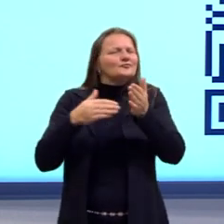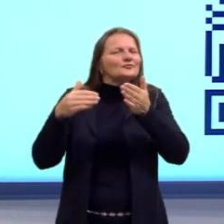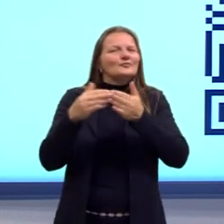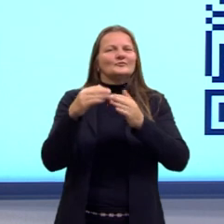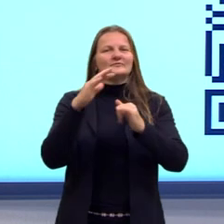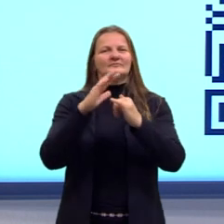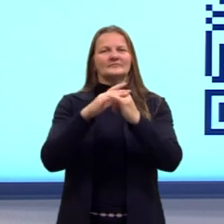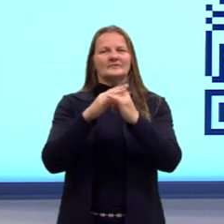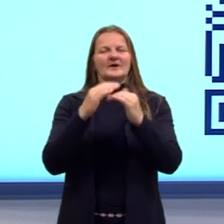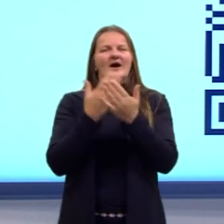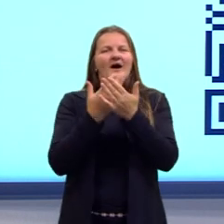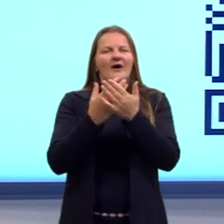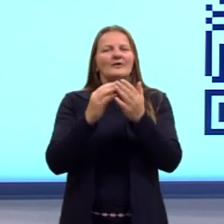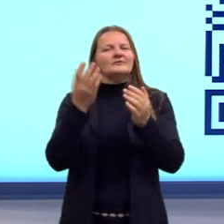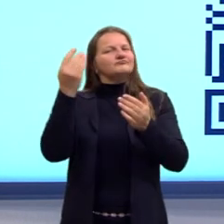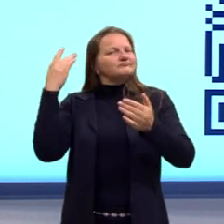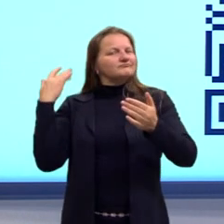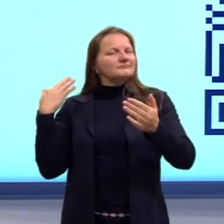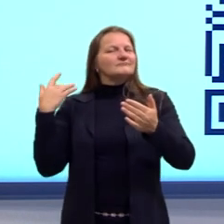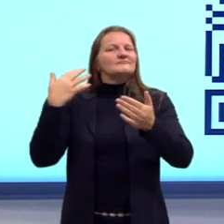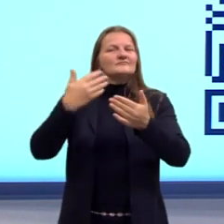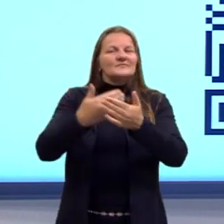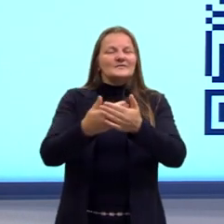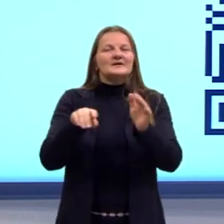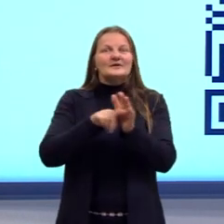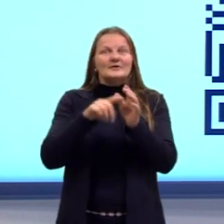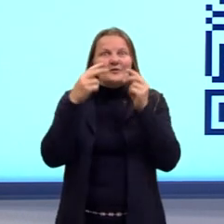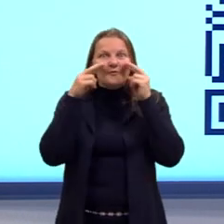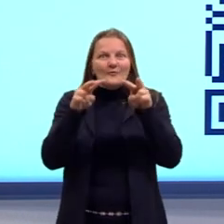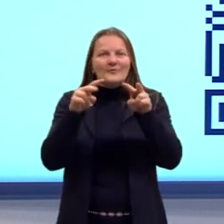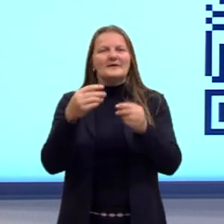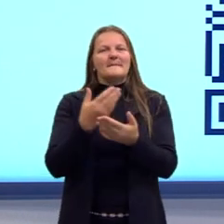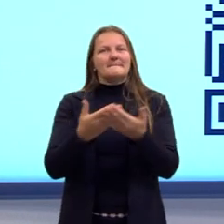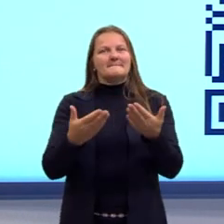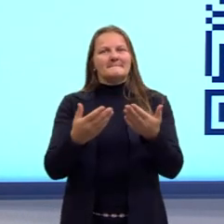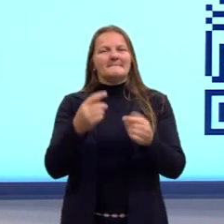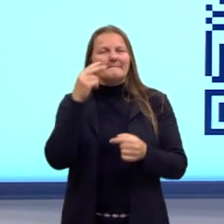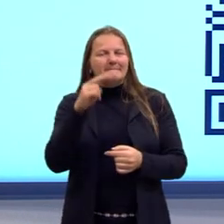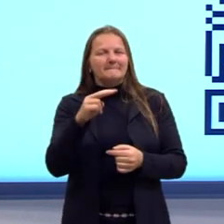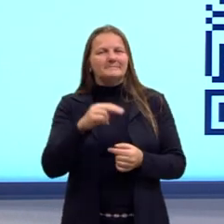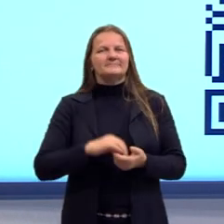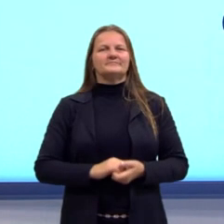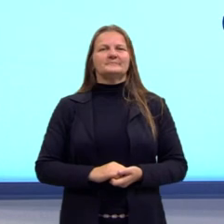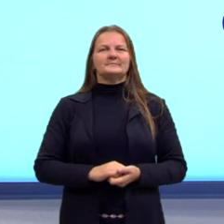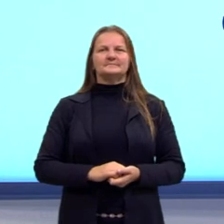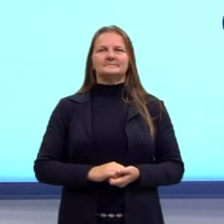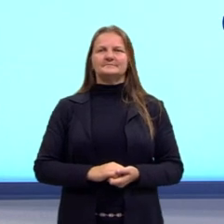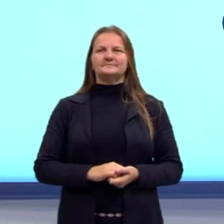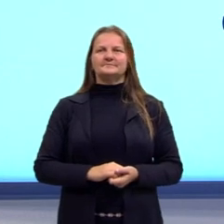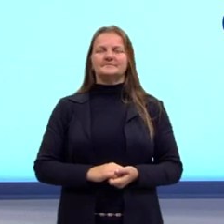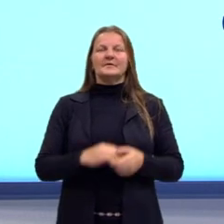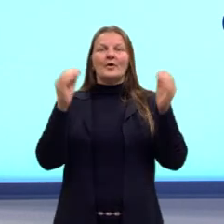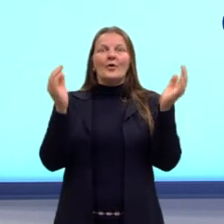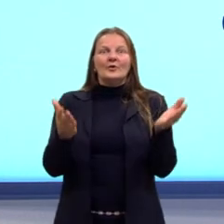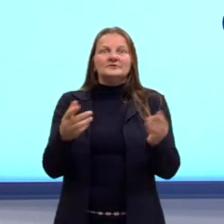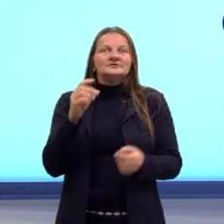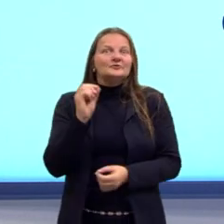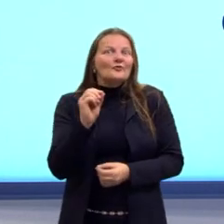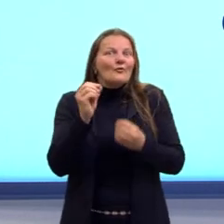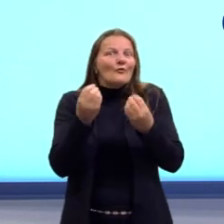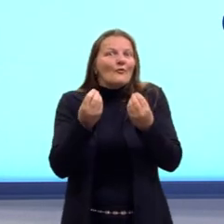as e já foram transmitidas podem resistir ficar à vontade e nós vamos